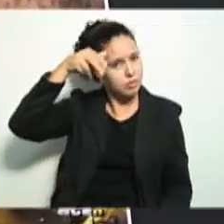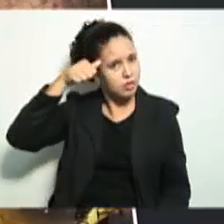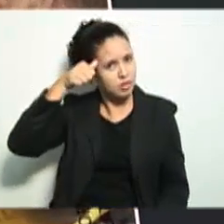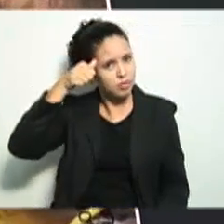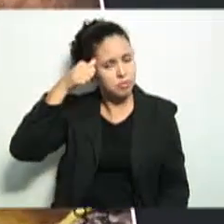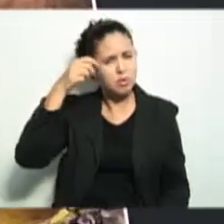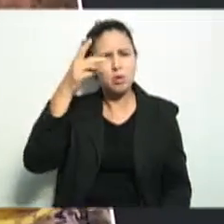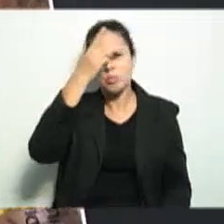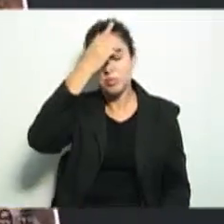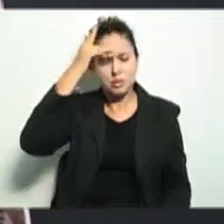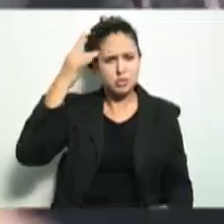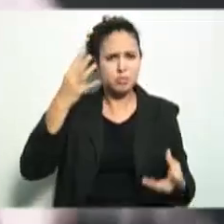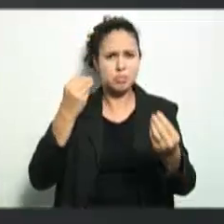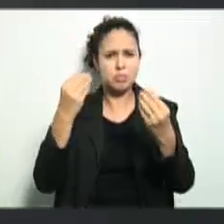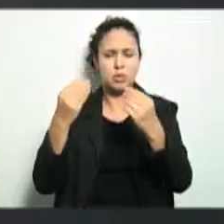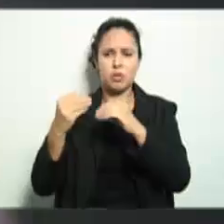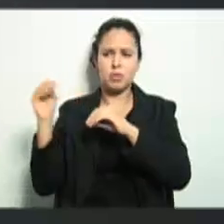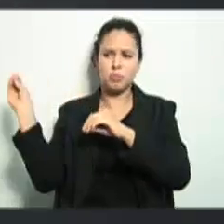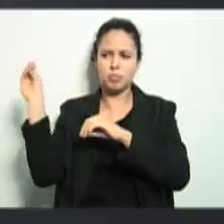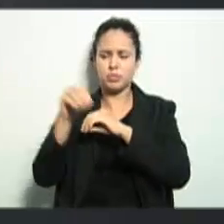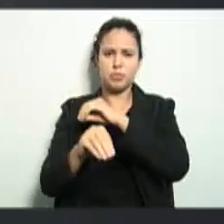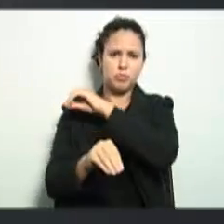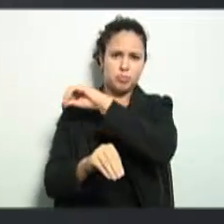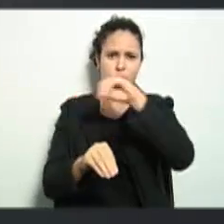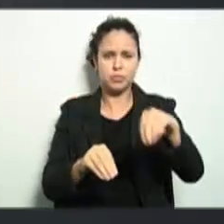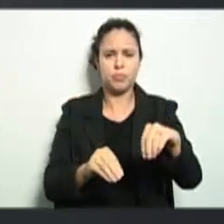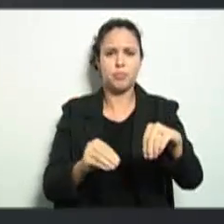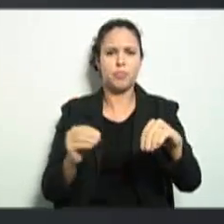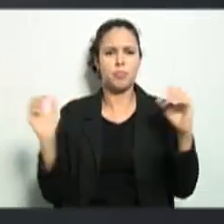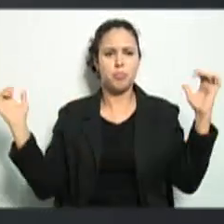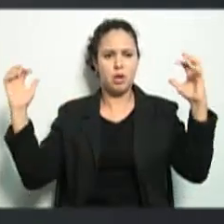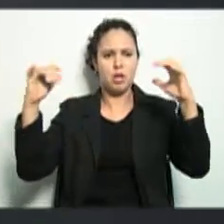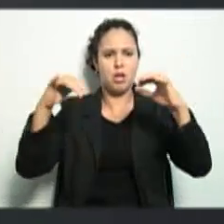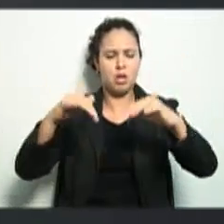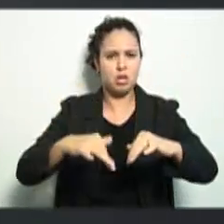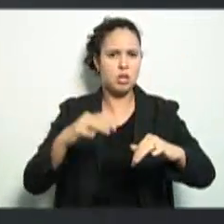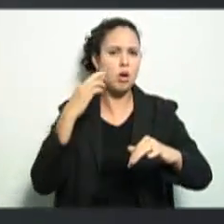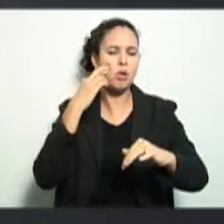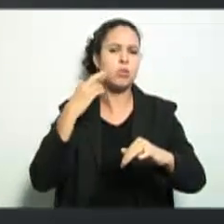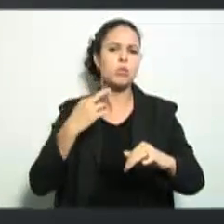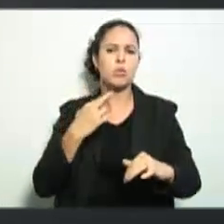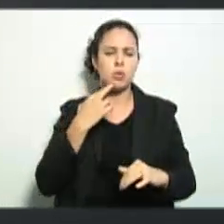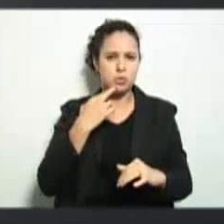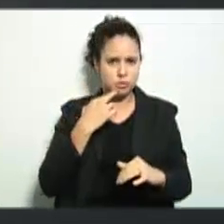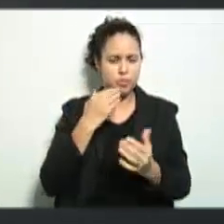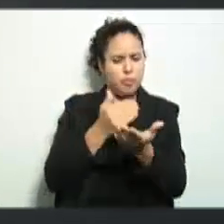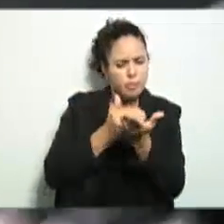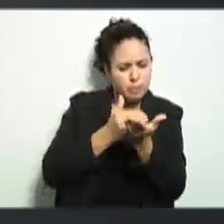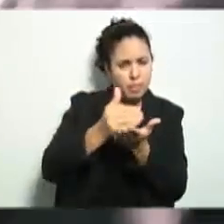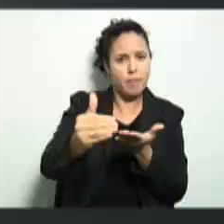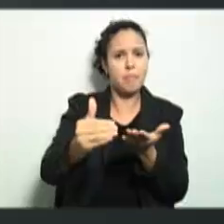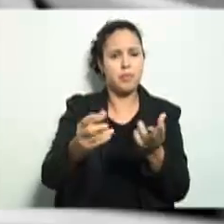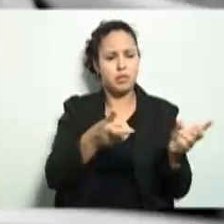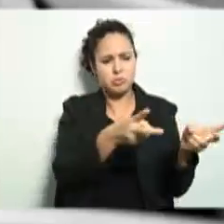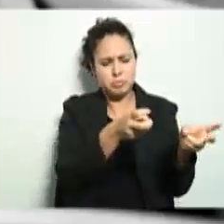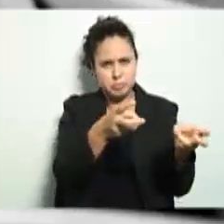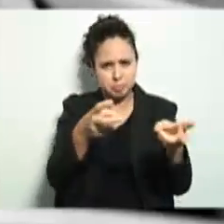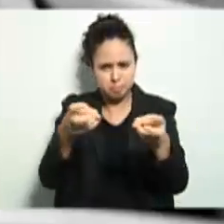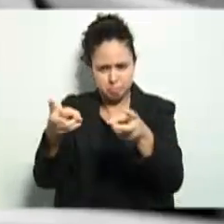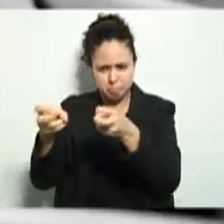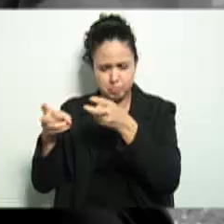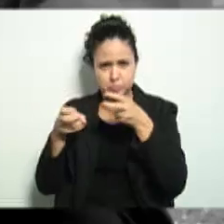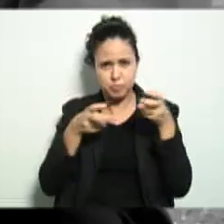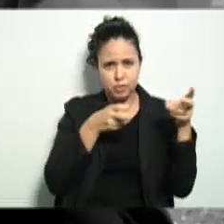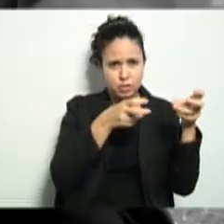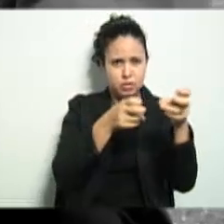Construíram fazendas silvicultoras, voltadas para a extração do látex, e viraram os barões da borracha. A